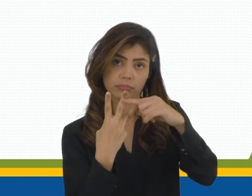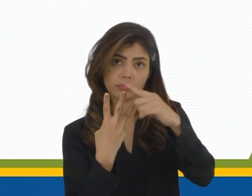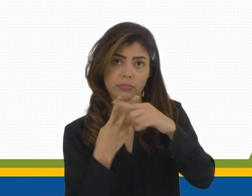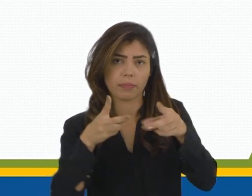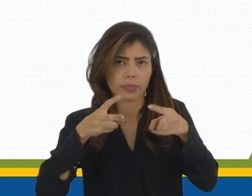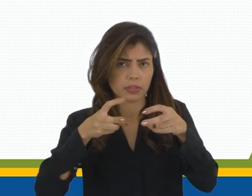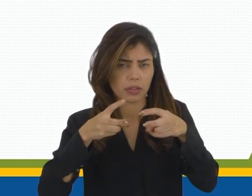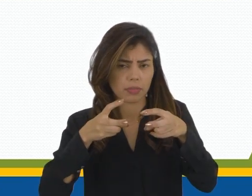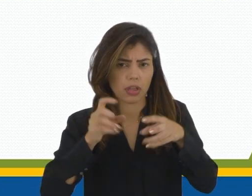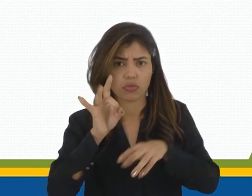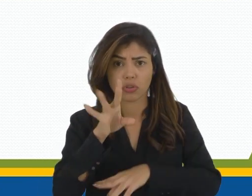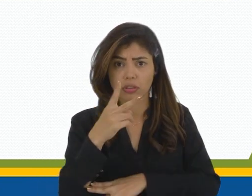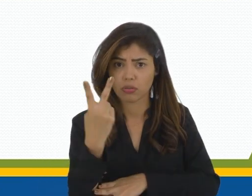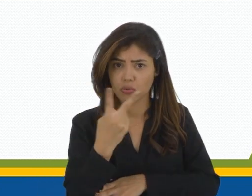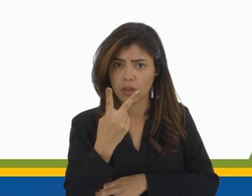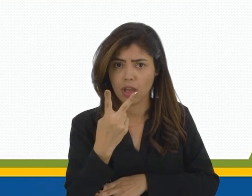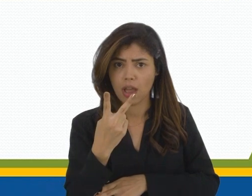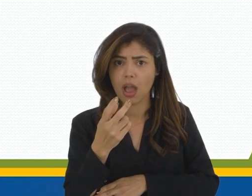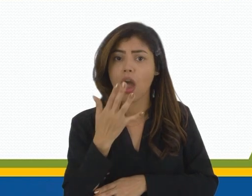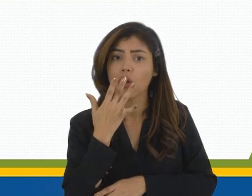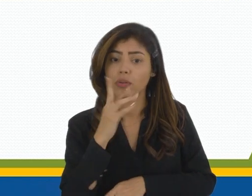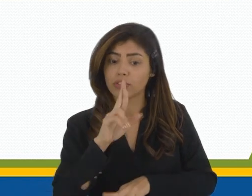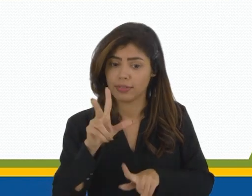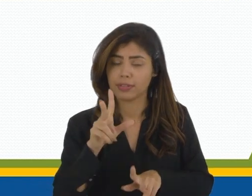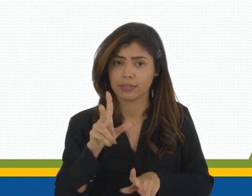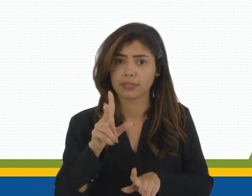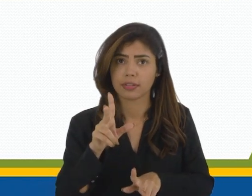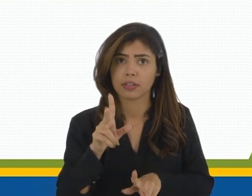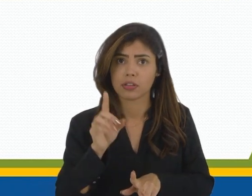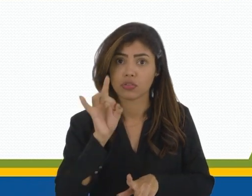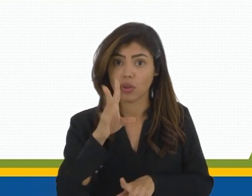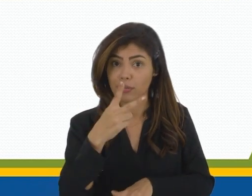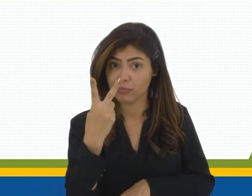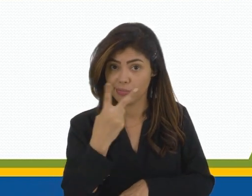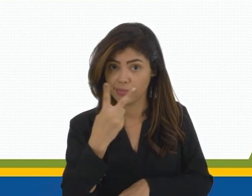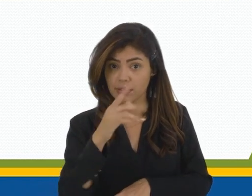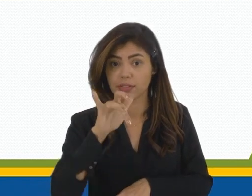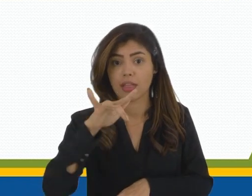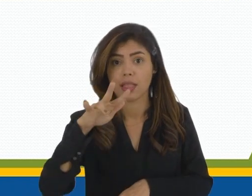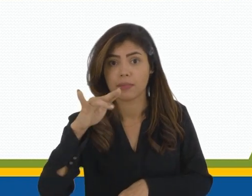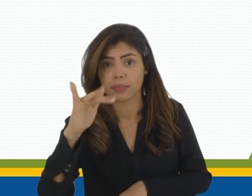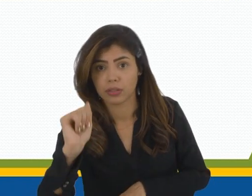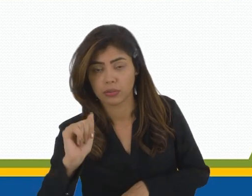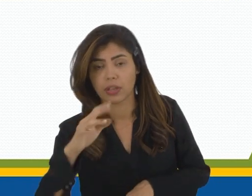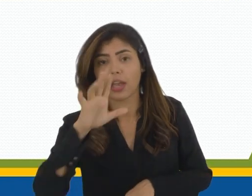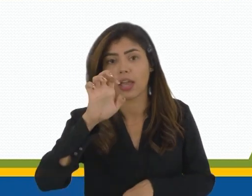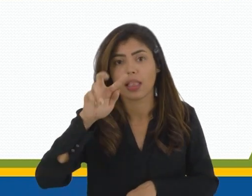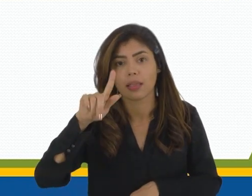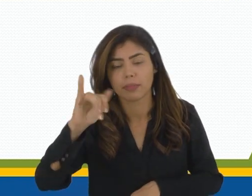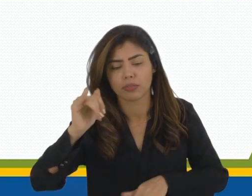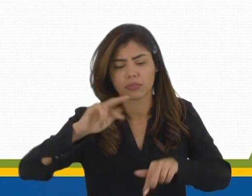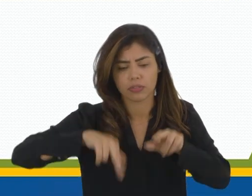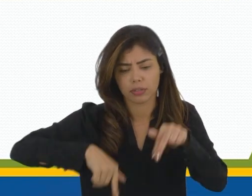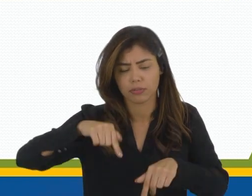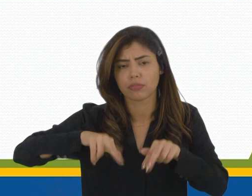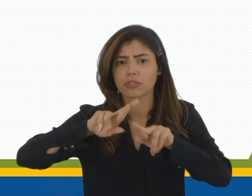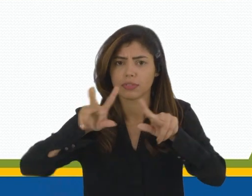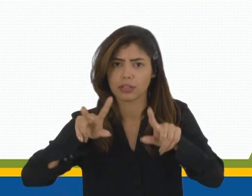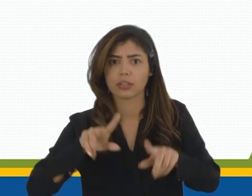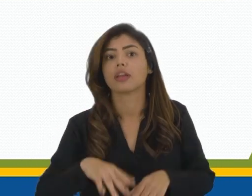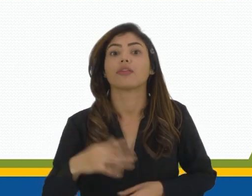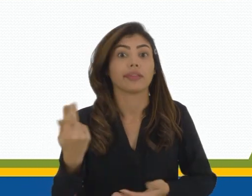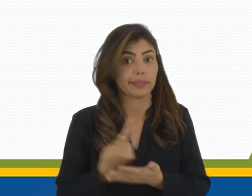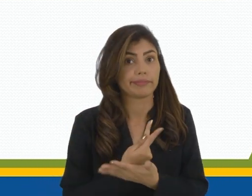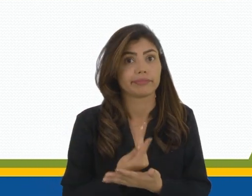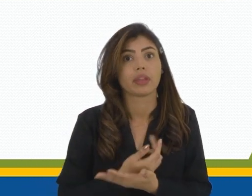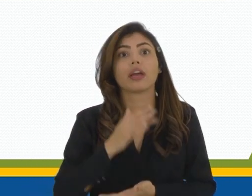vocês observarem, só tem 2 bolinhas com cores diferentes. Então, são só 2 elementos químicos diferentes e não 3. Então, está errado. E a